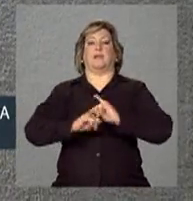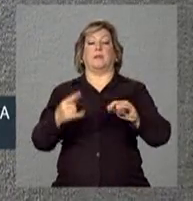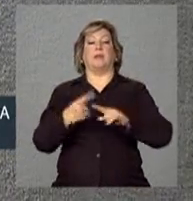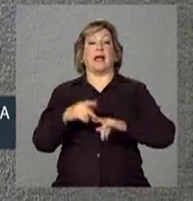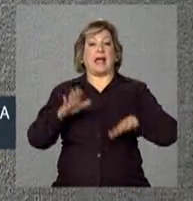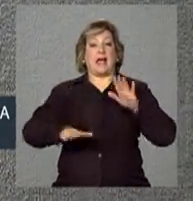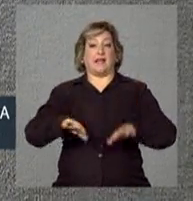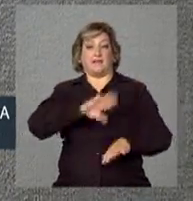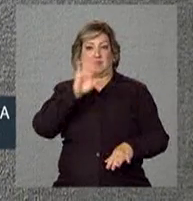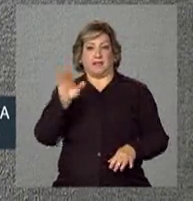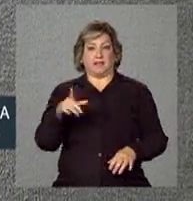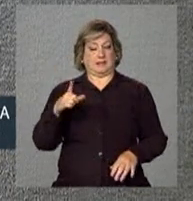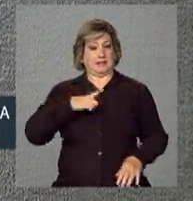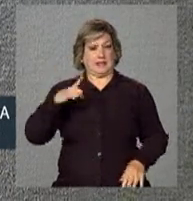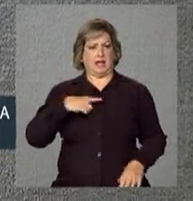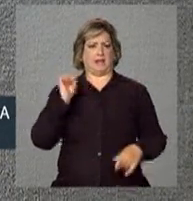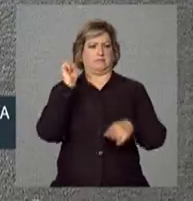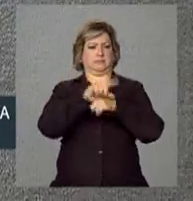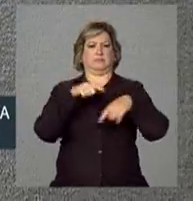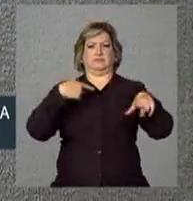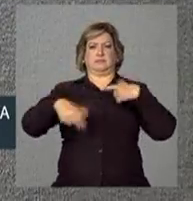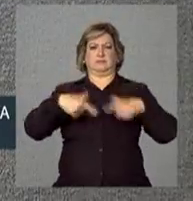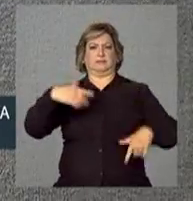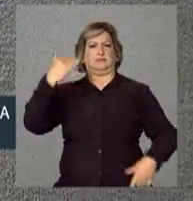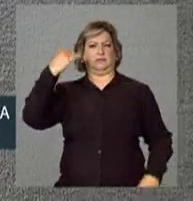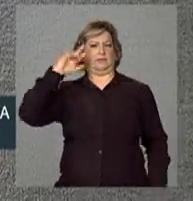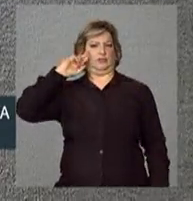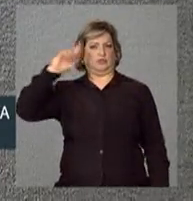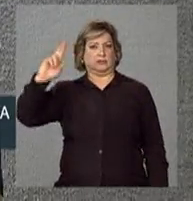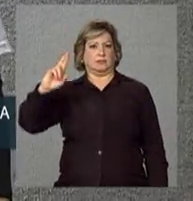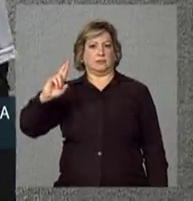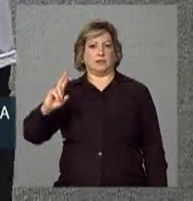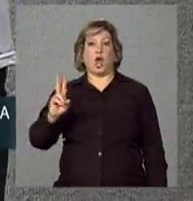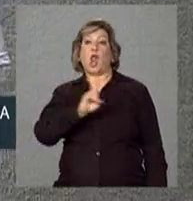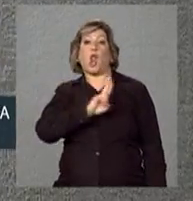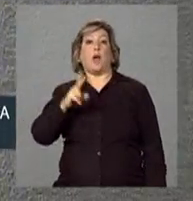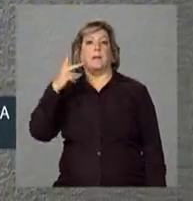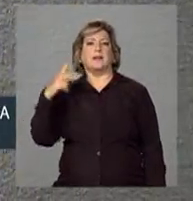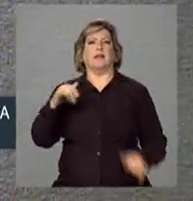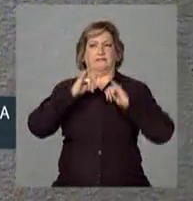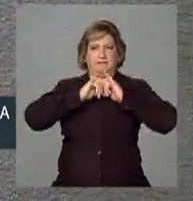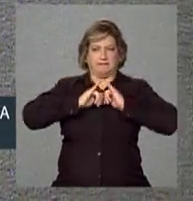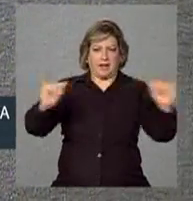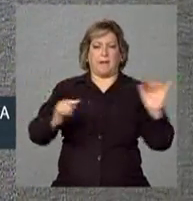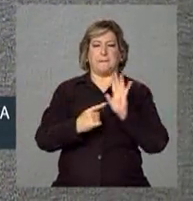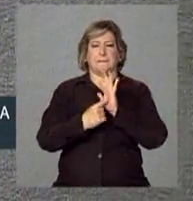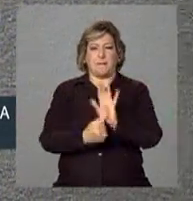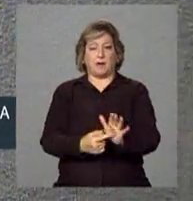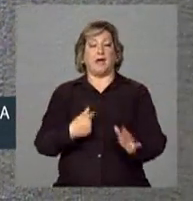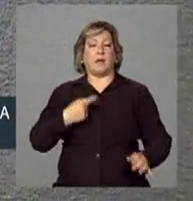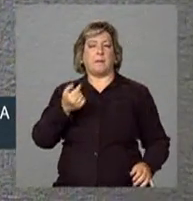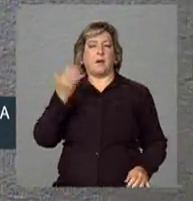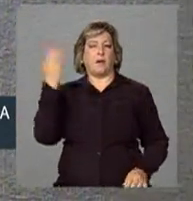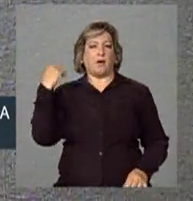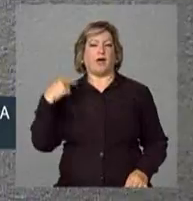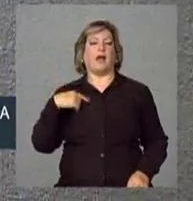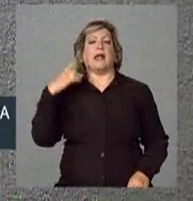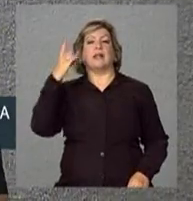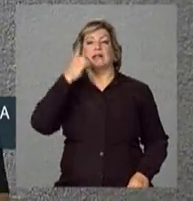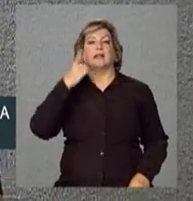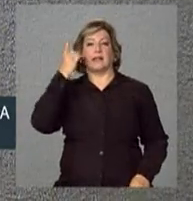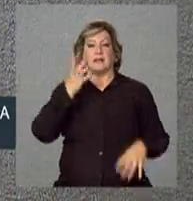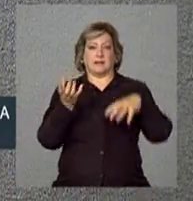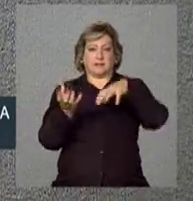ocupam altos cargos. Recentemente, eu estive numa audiência pública lá na Câmara dos Deputados, em que um dos